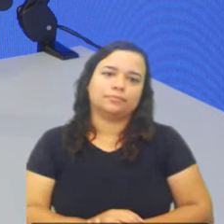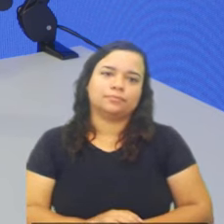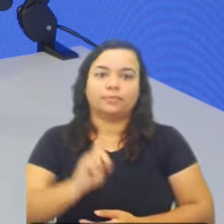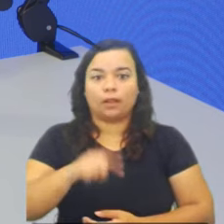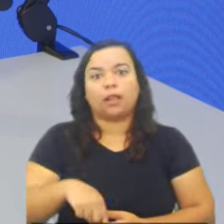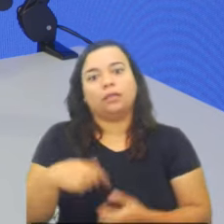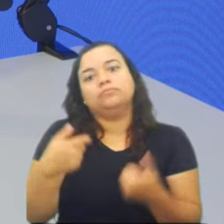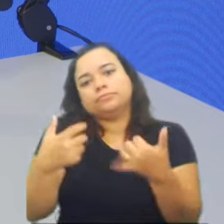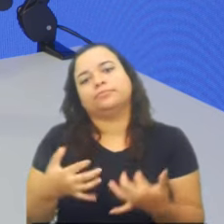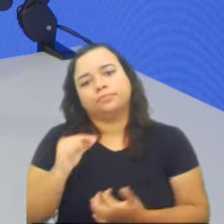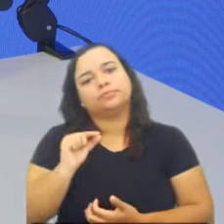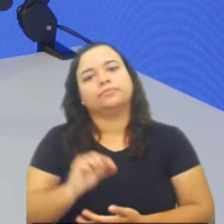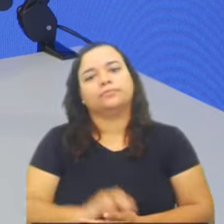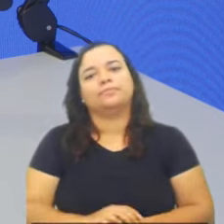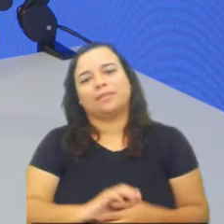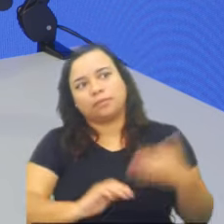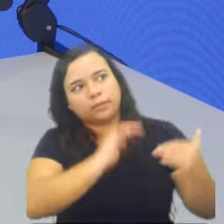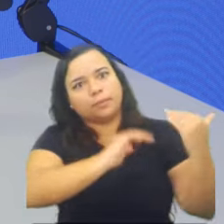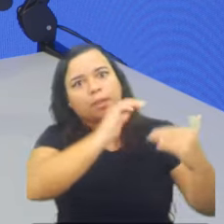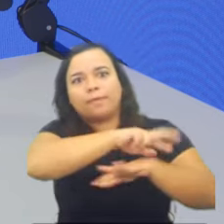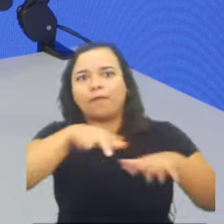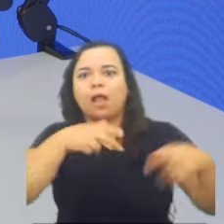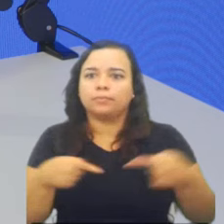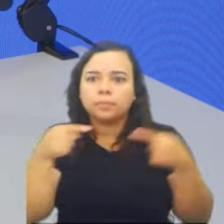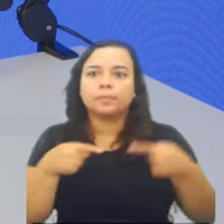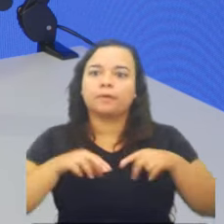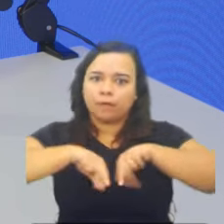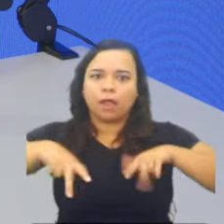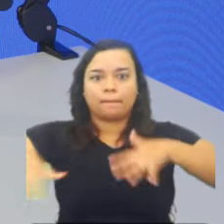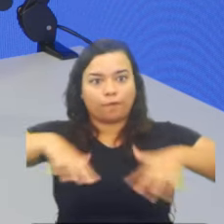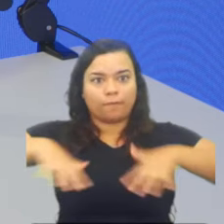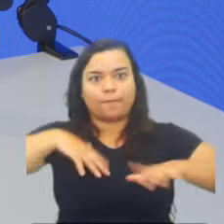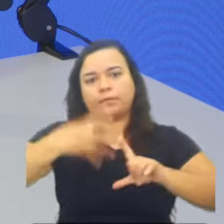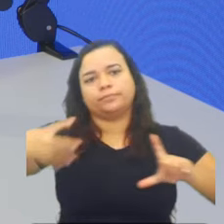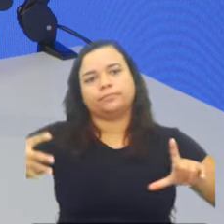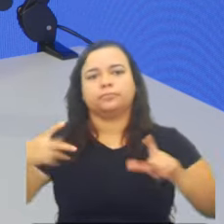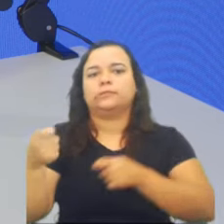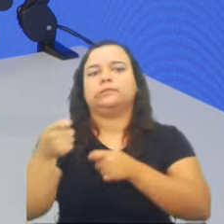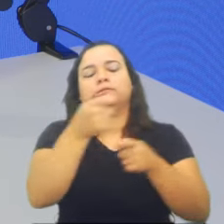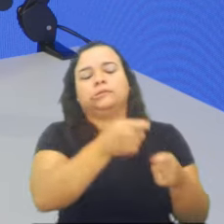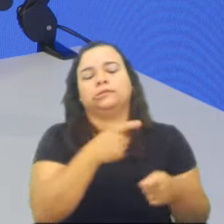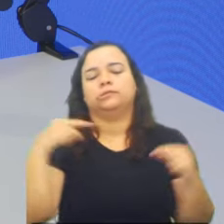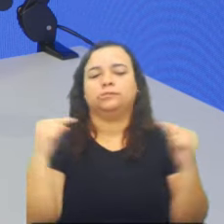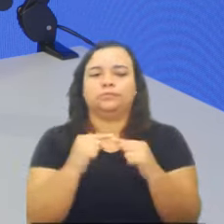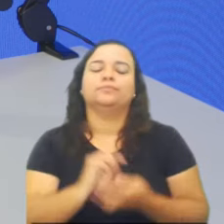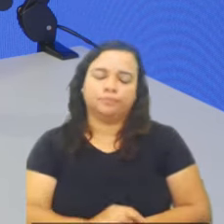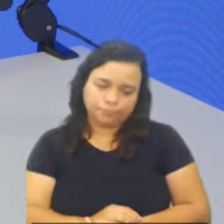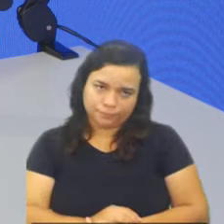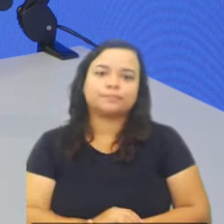então então é um pouco isso Paulo esse esse é avanço todo sabe essas discussões que o movimento LGBT provoca tá